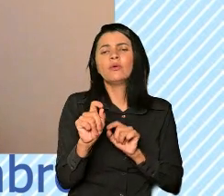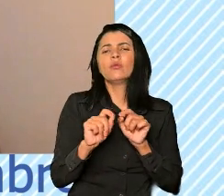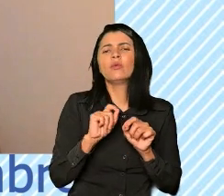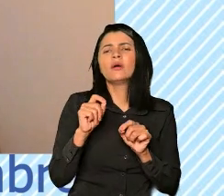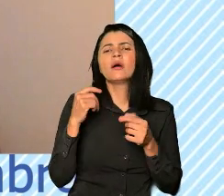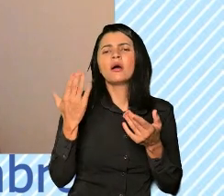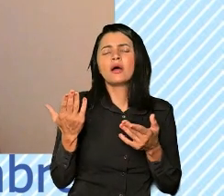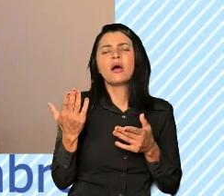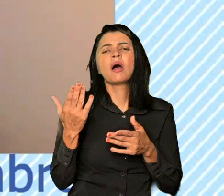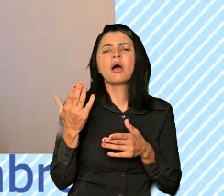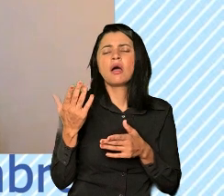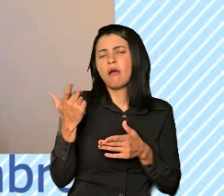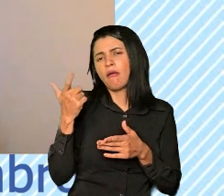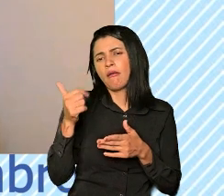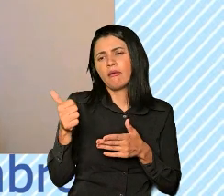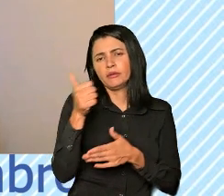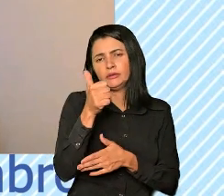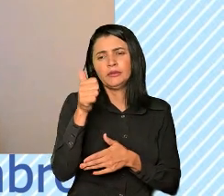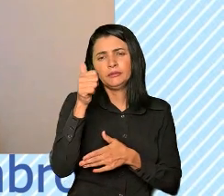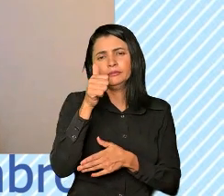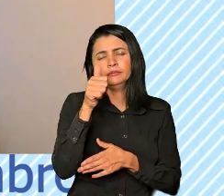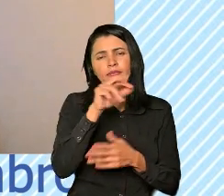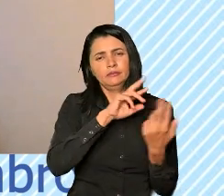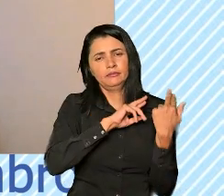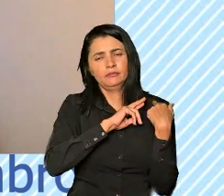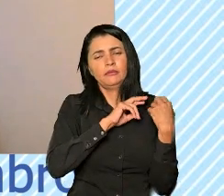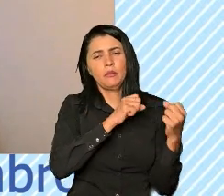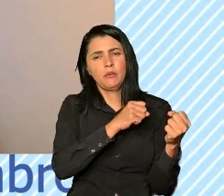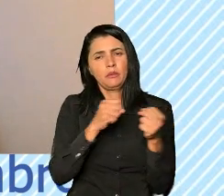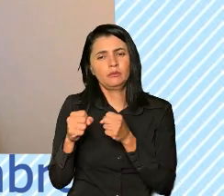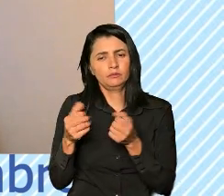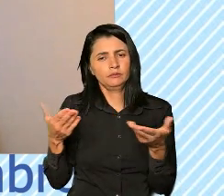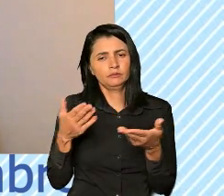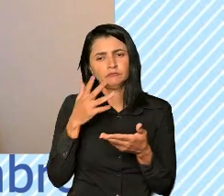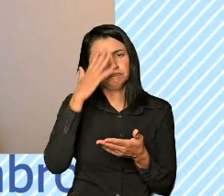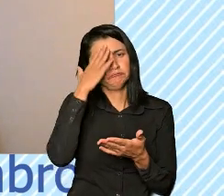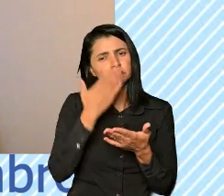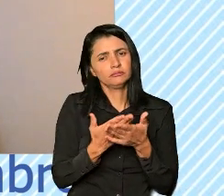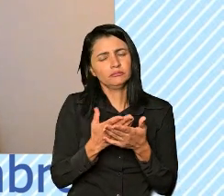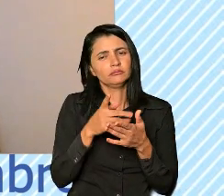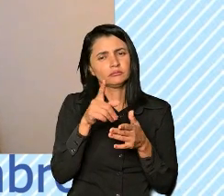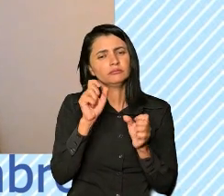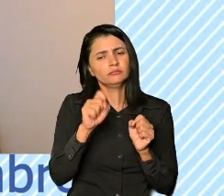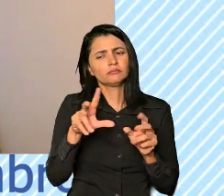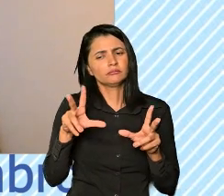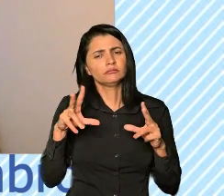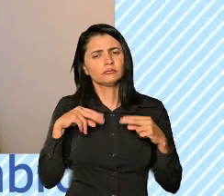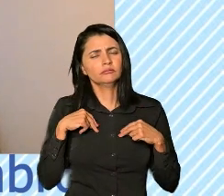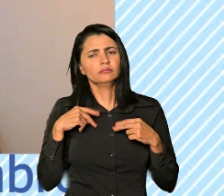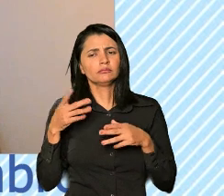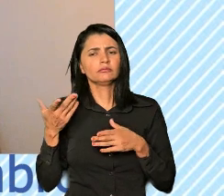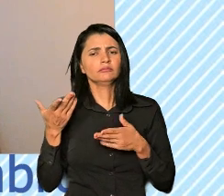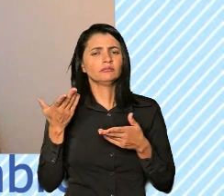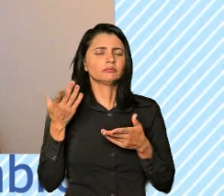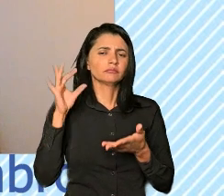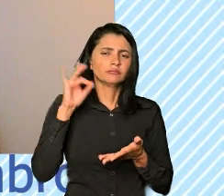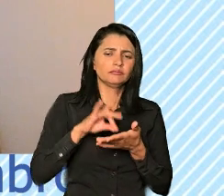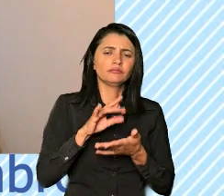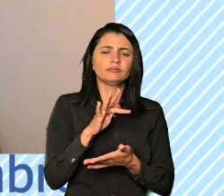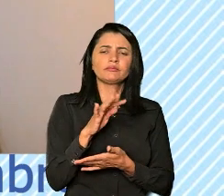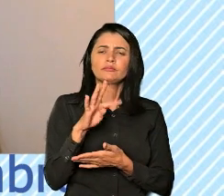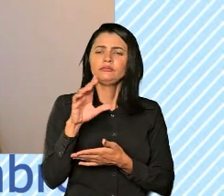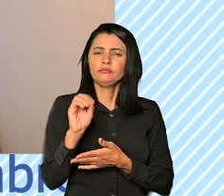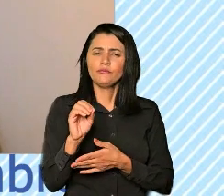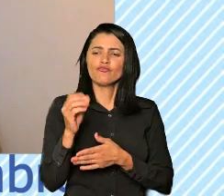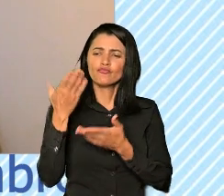a autoridade, as autoridades que estão no poder agora, acham que merecem, e os fatos, né,